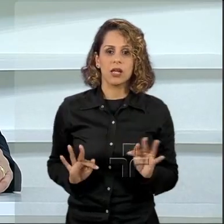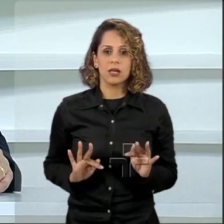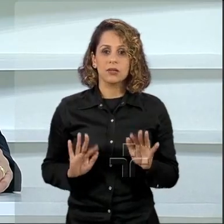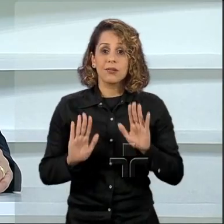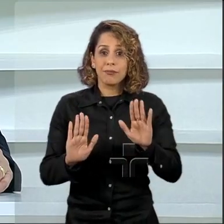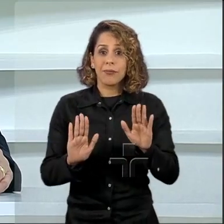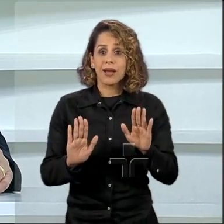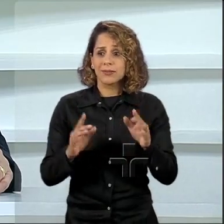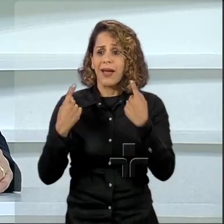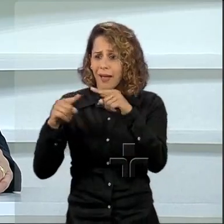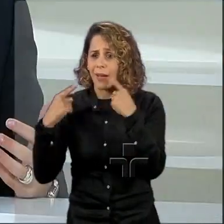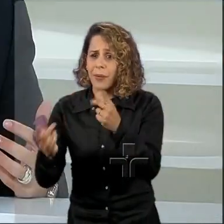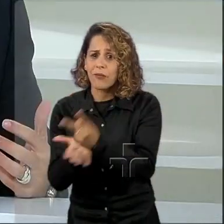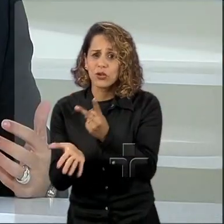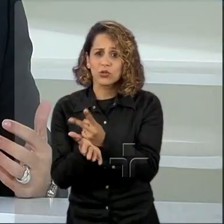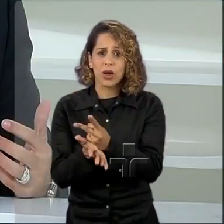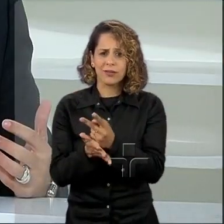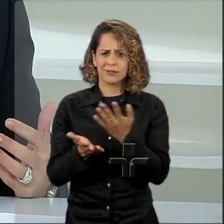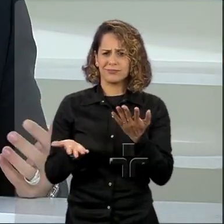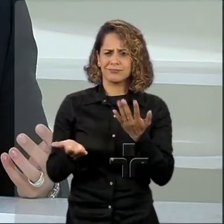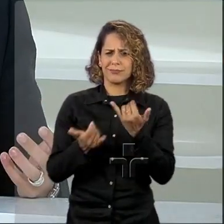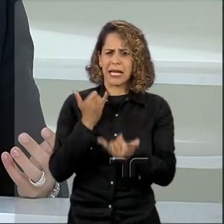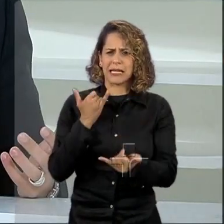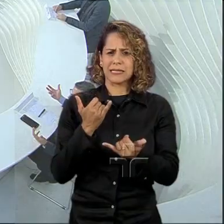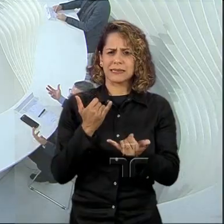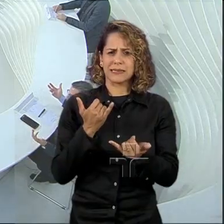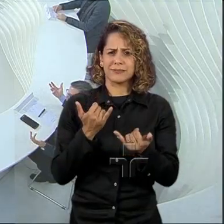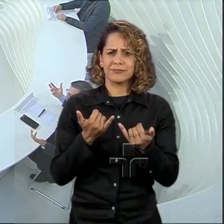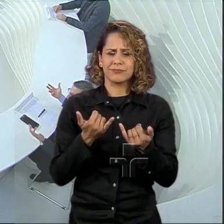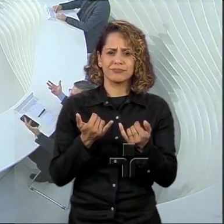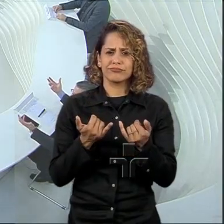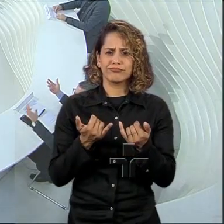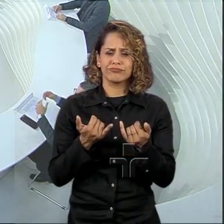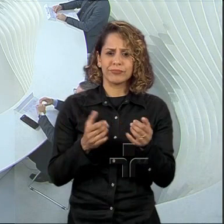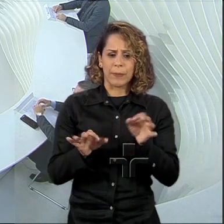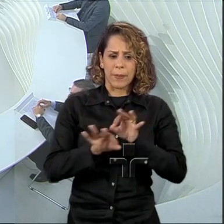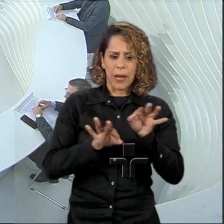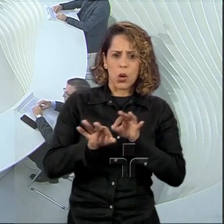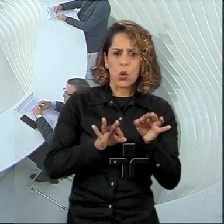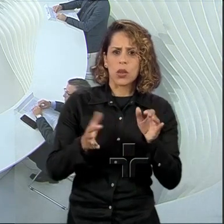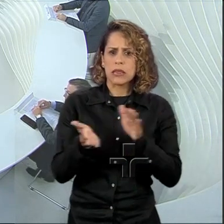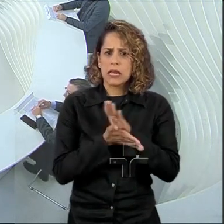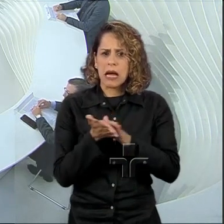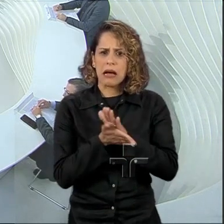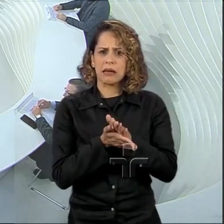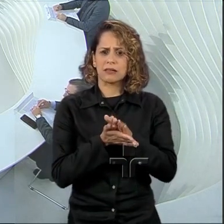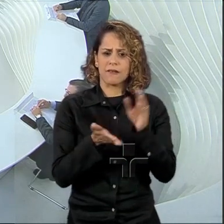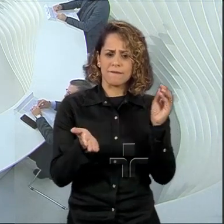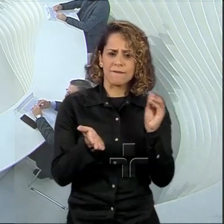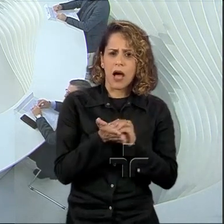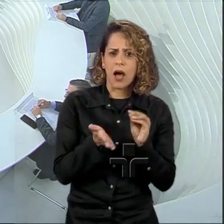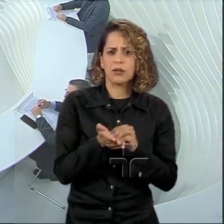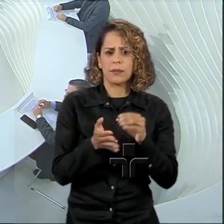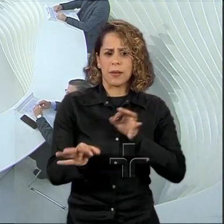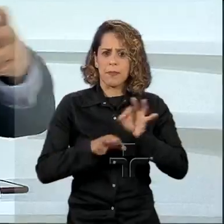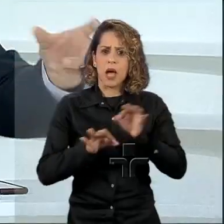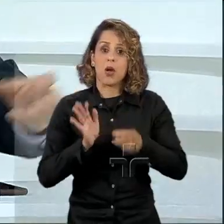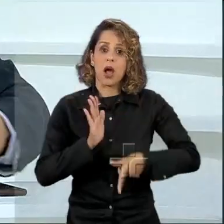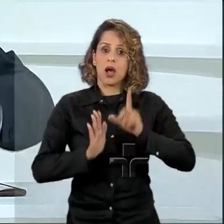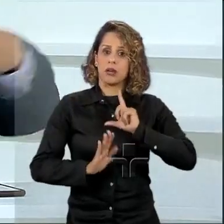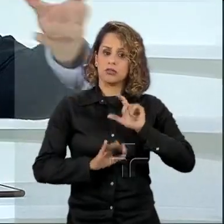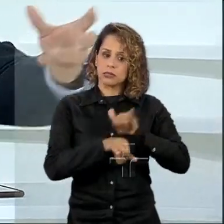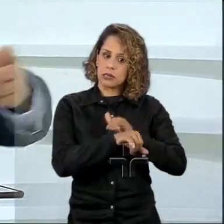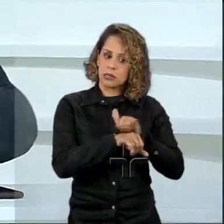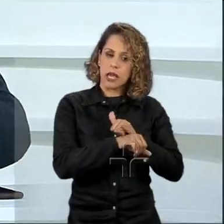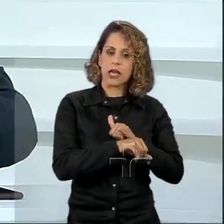urnas eletrônicas. Será que não preparou? Mais uma vez a falta do time, né? Tem medo. É um arranjão daquele time que você monta na última